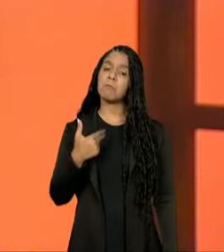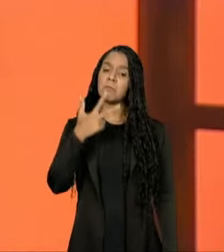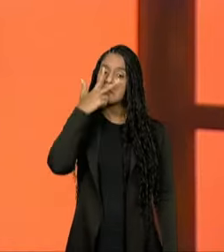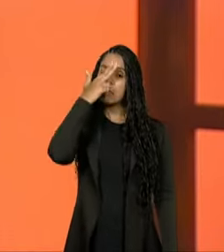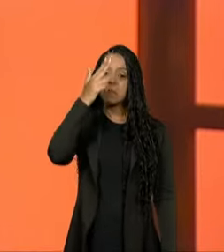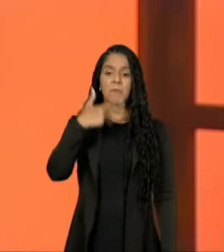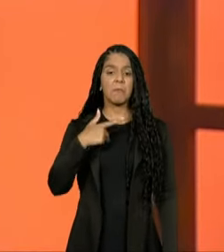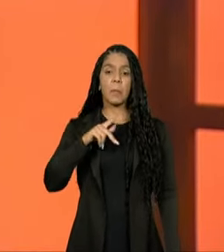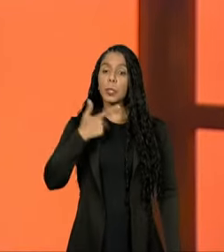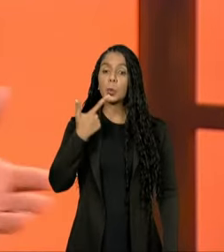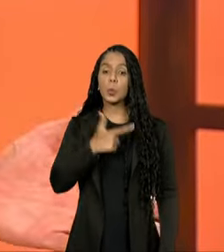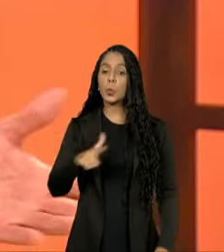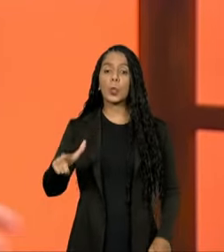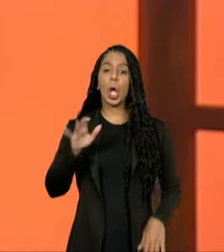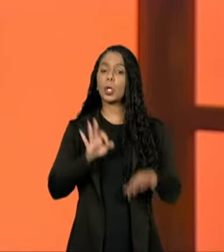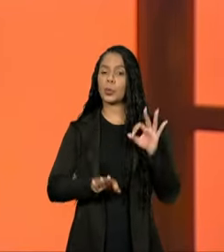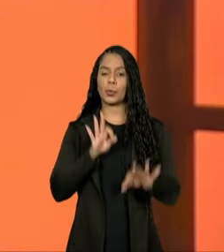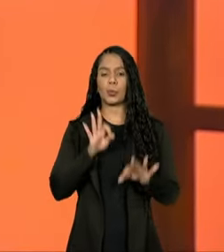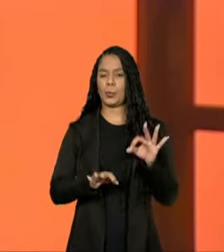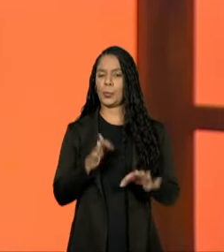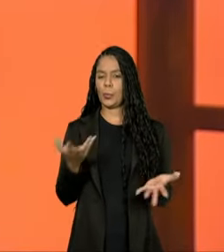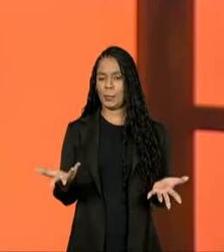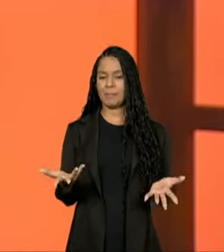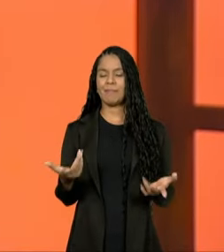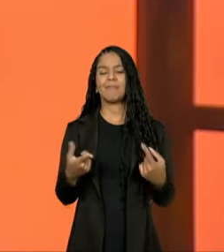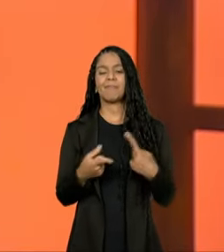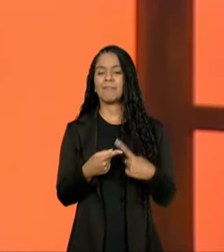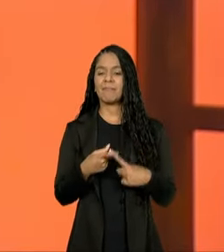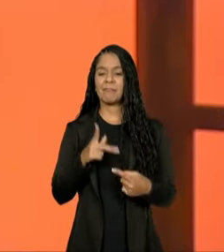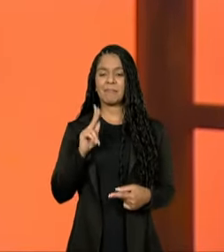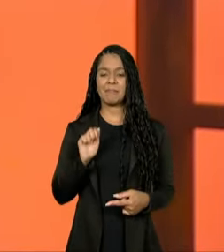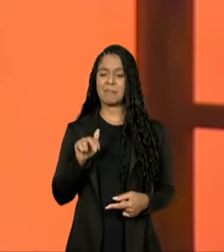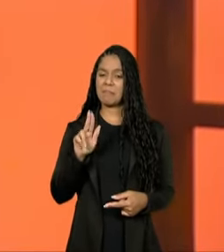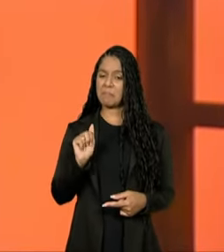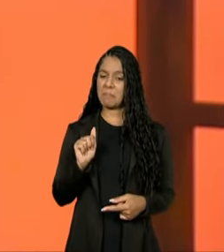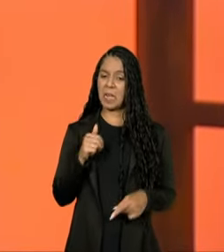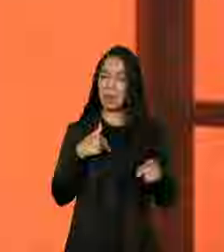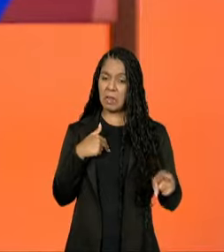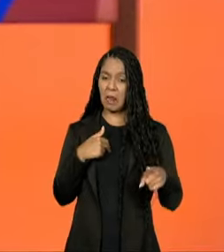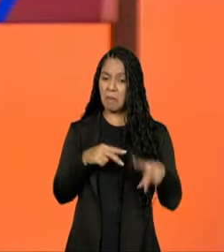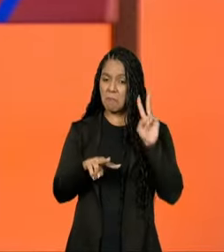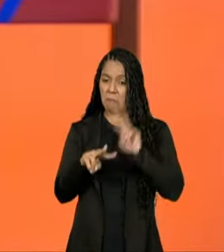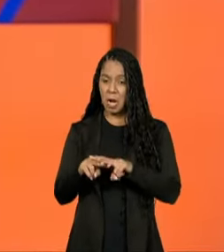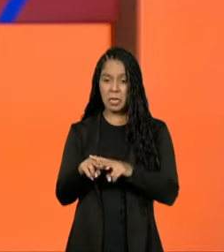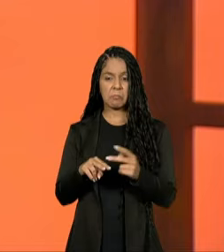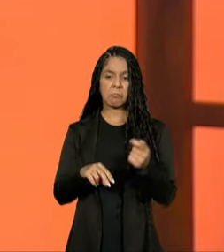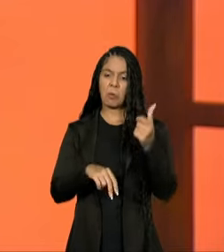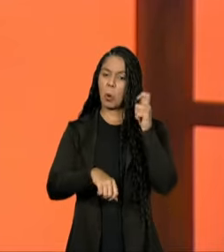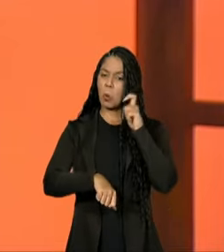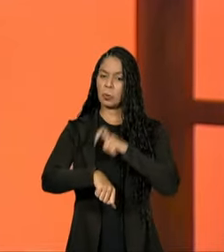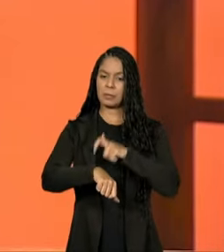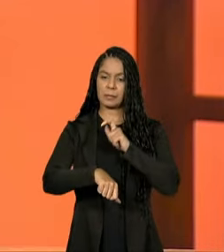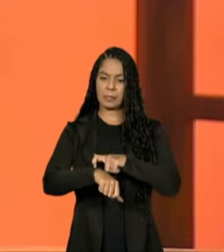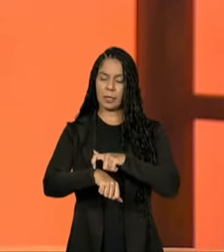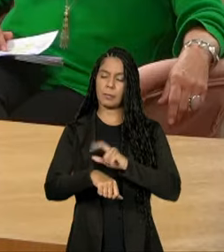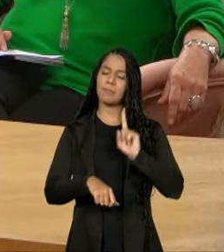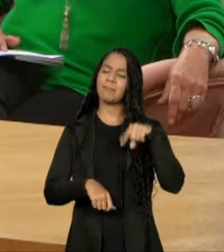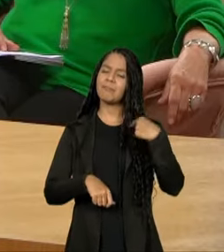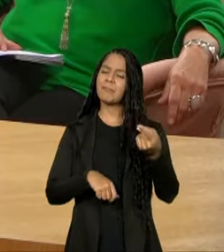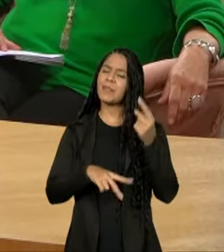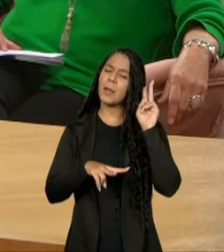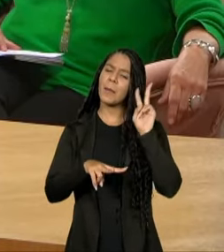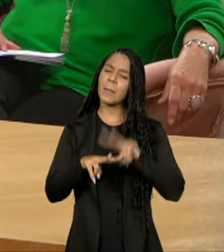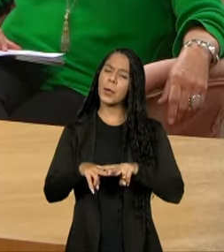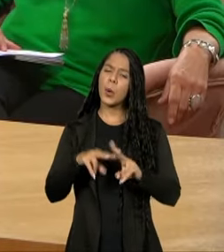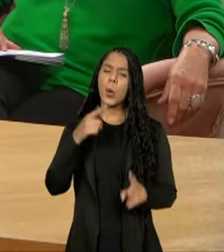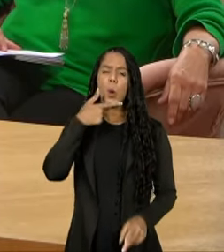parece impunidade. Porque a pena que ela cumpriu foi, para mim, muito baixa, muito pequena. Agora, depois dessas prisões de ontem, eu queria